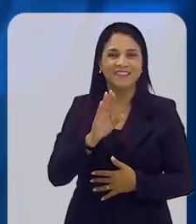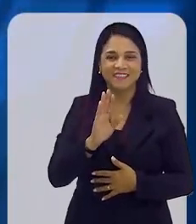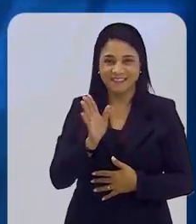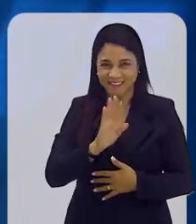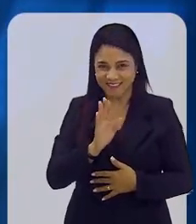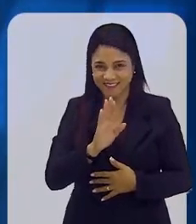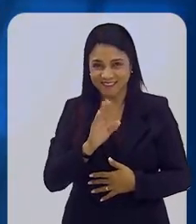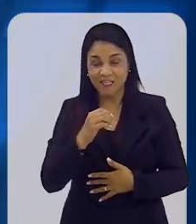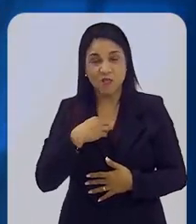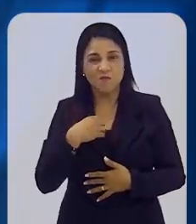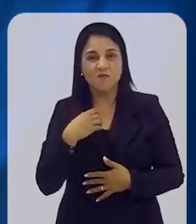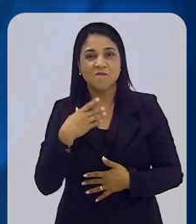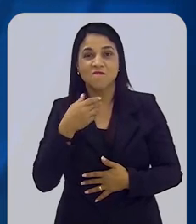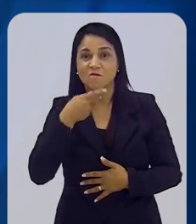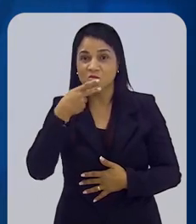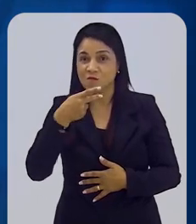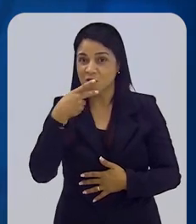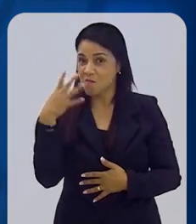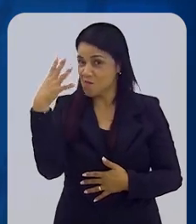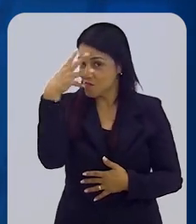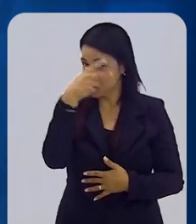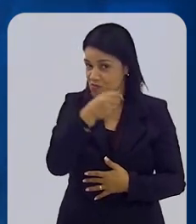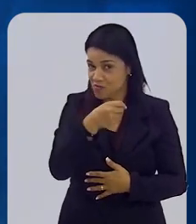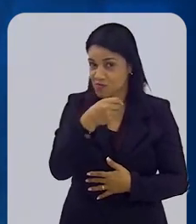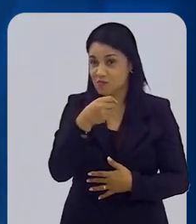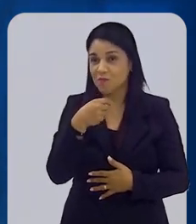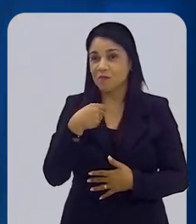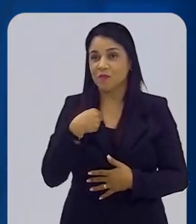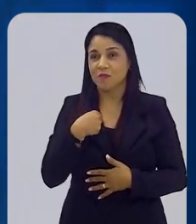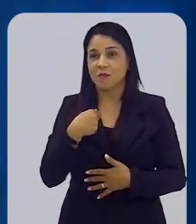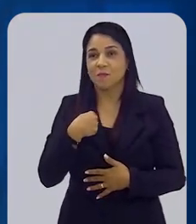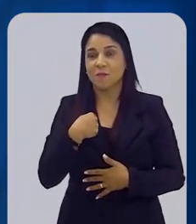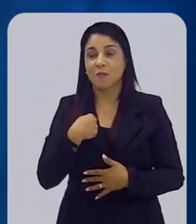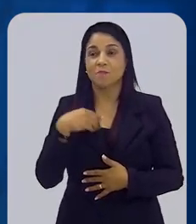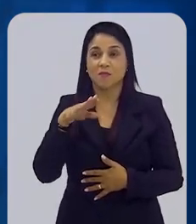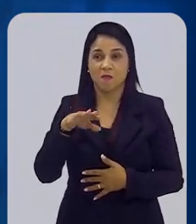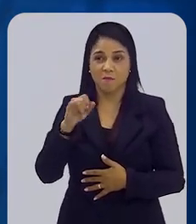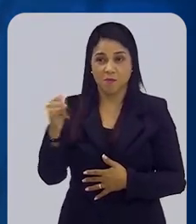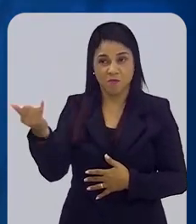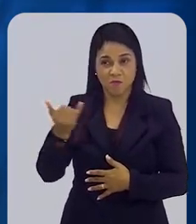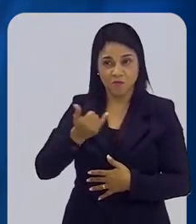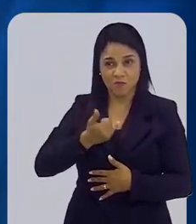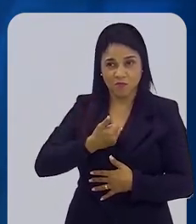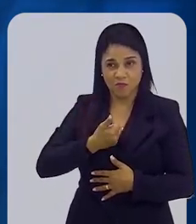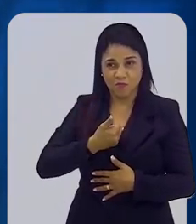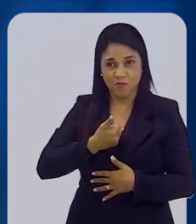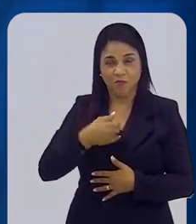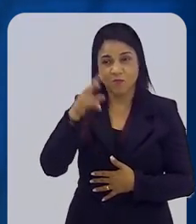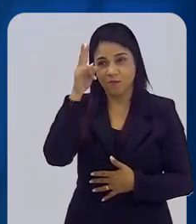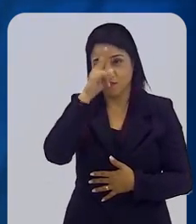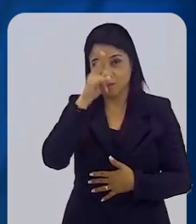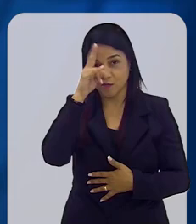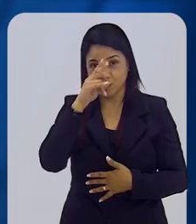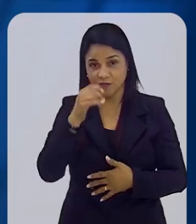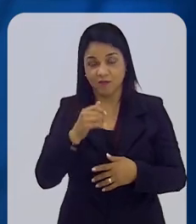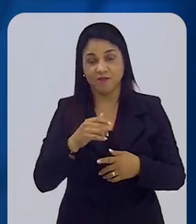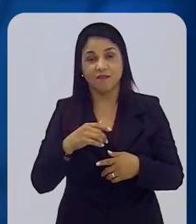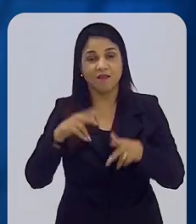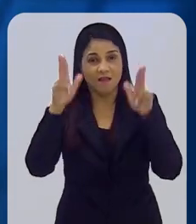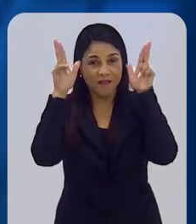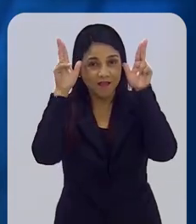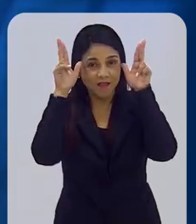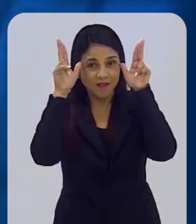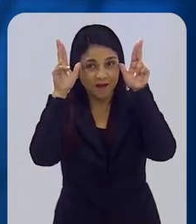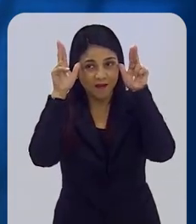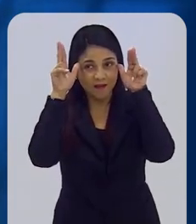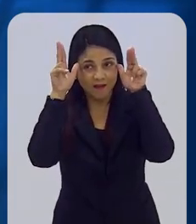falei uma coisa bem bonita. A mamãe está vindo contando uma história sobre a lebre e a tartaruga. Qual é